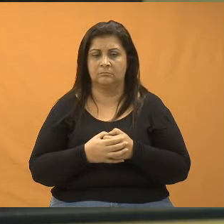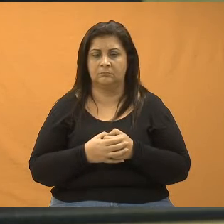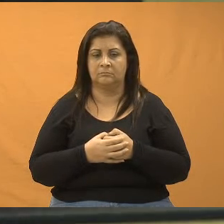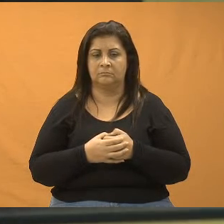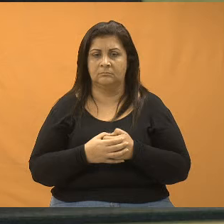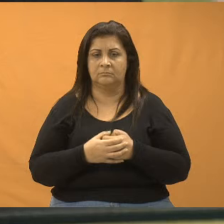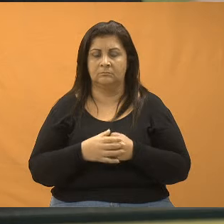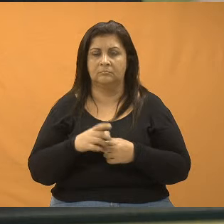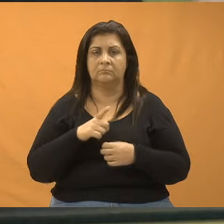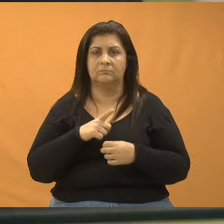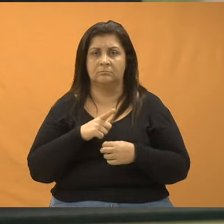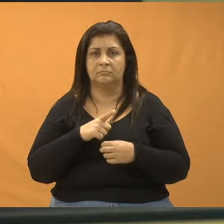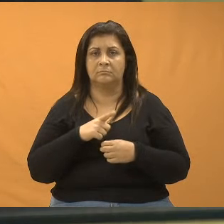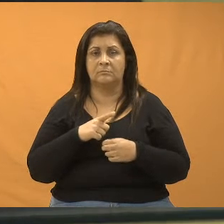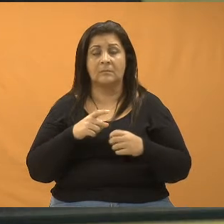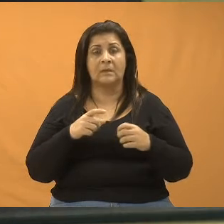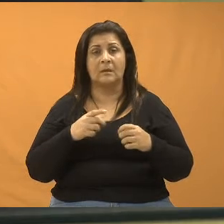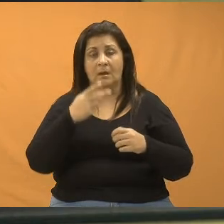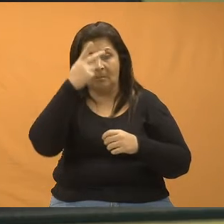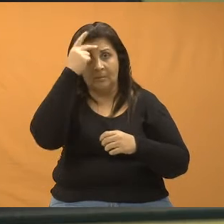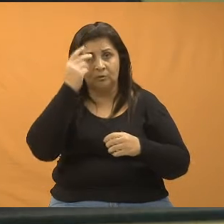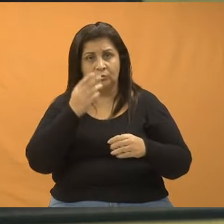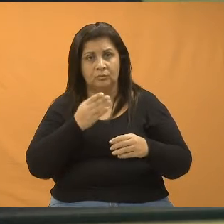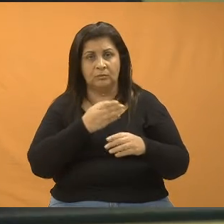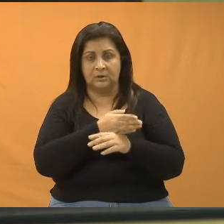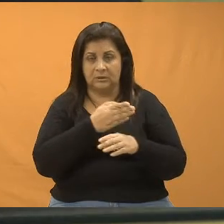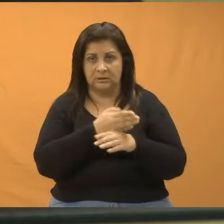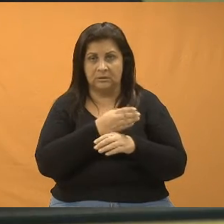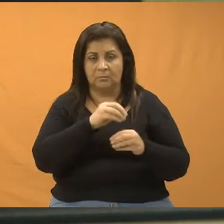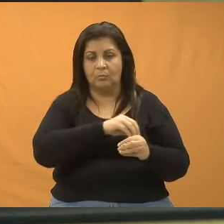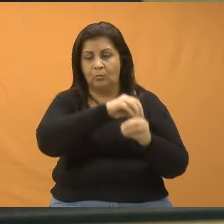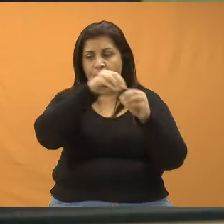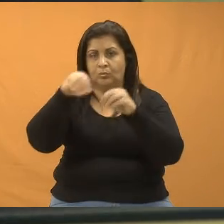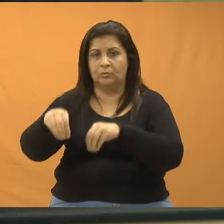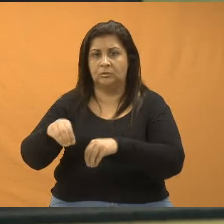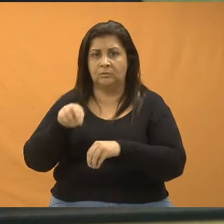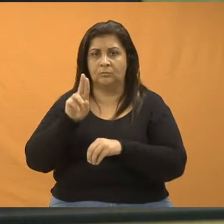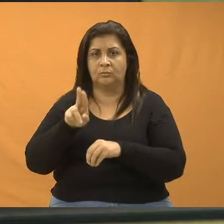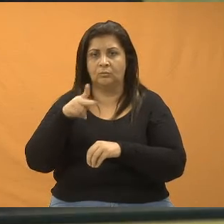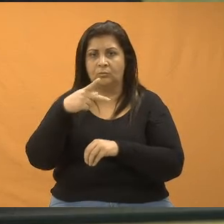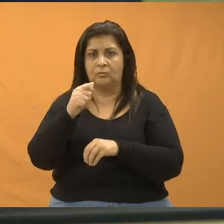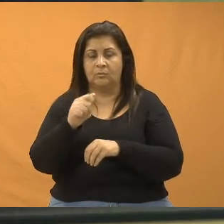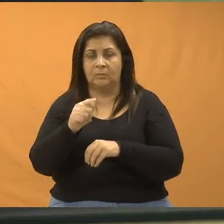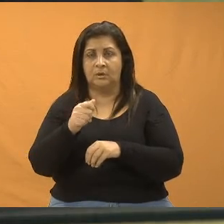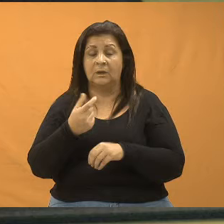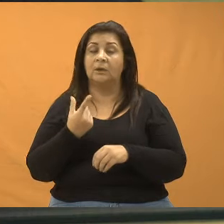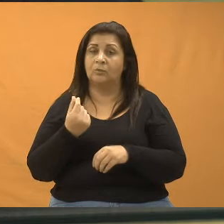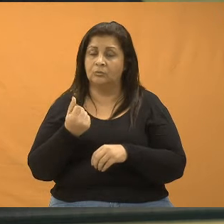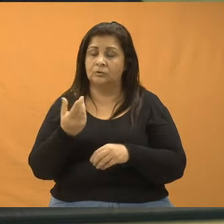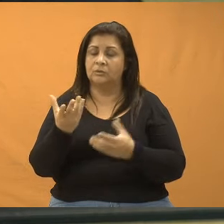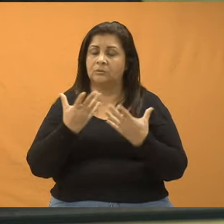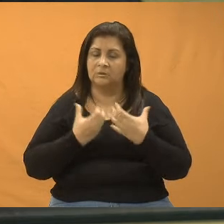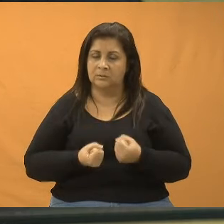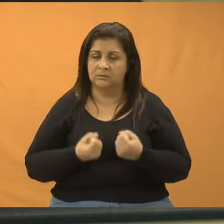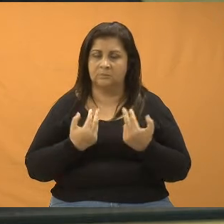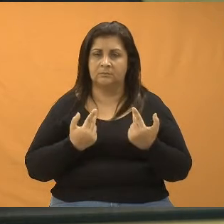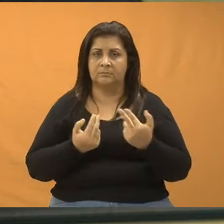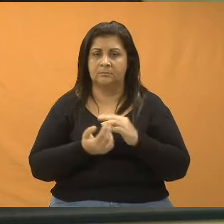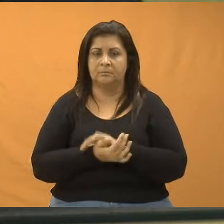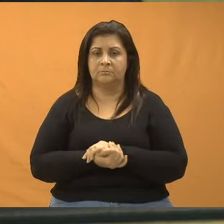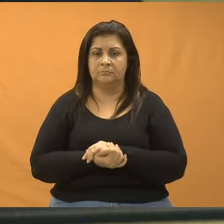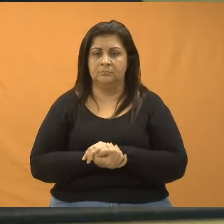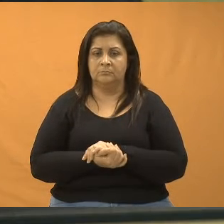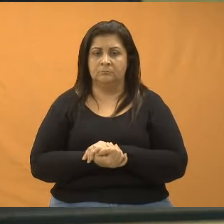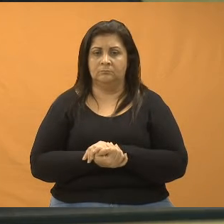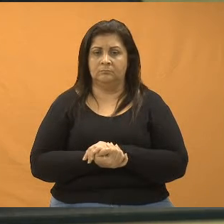teve atendimentos transferidos para o UPA, mas também não teve corte de repasses da Santa Casa. O